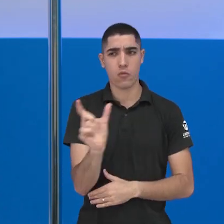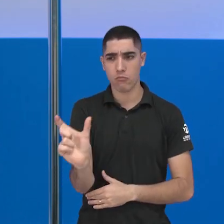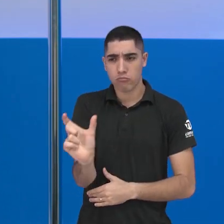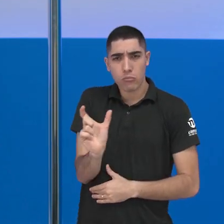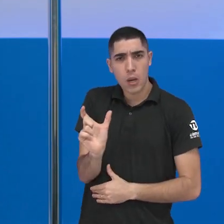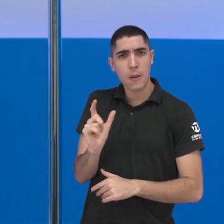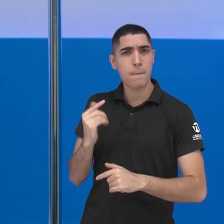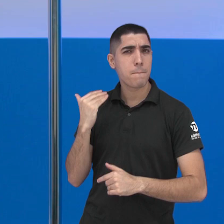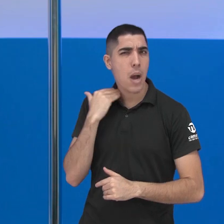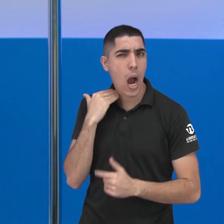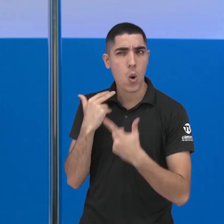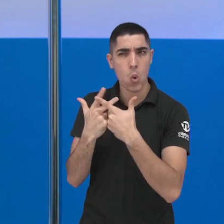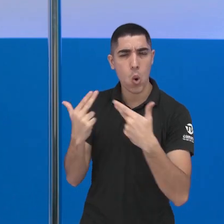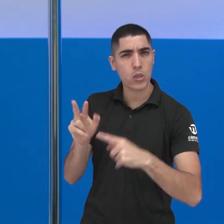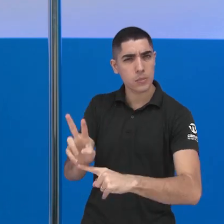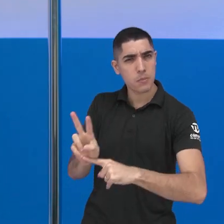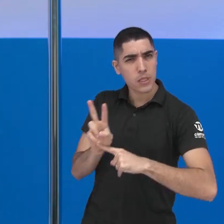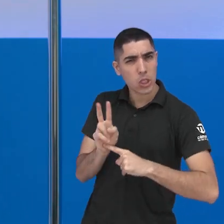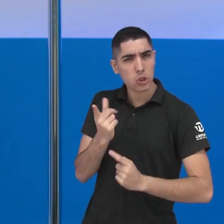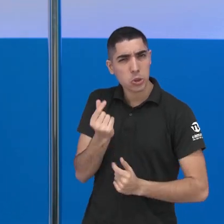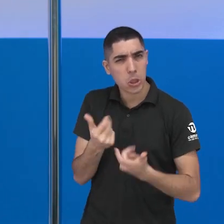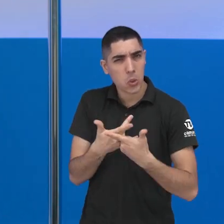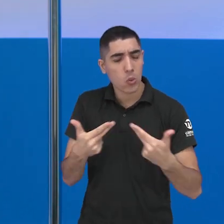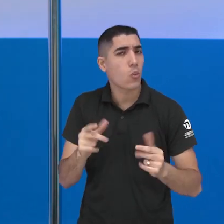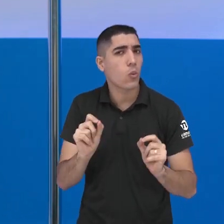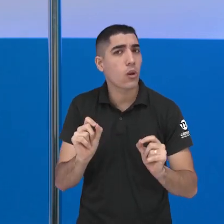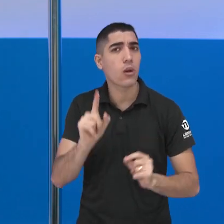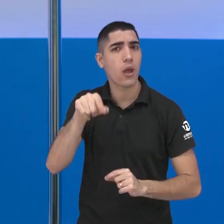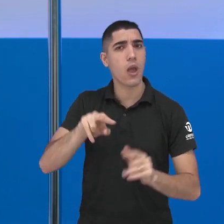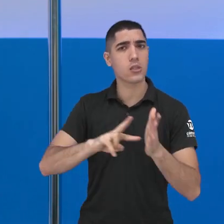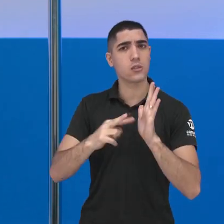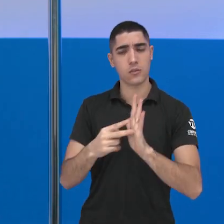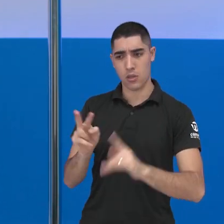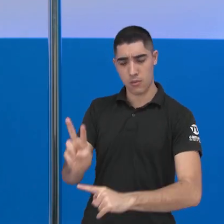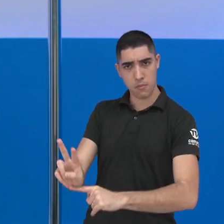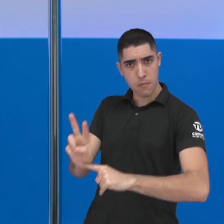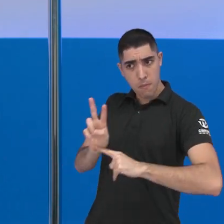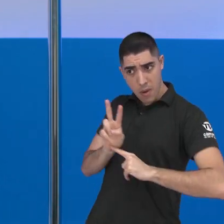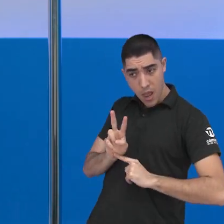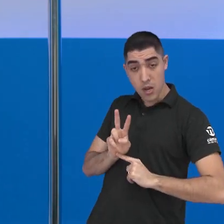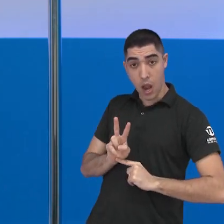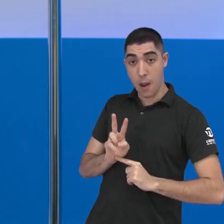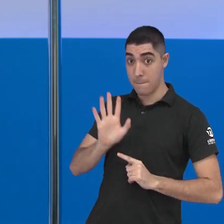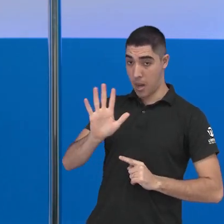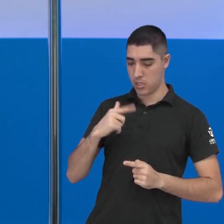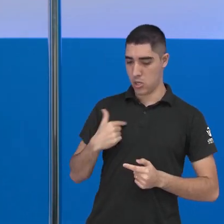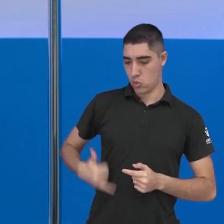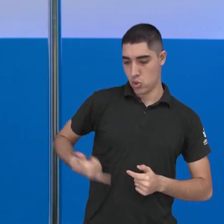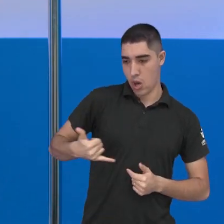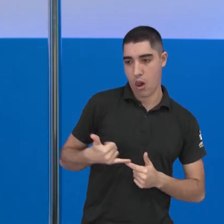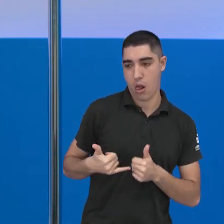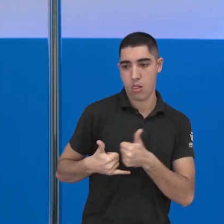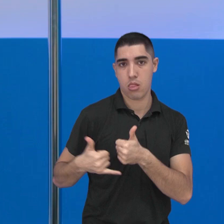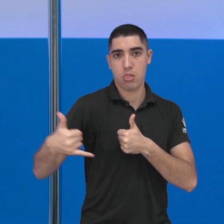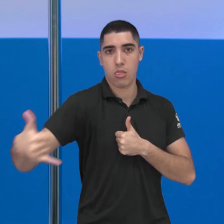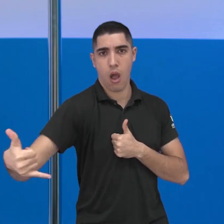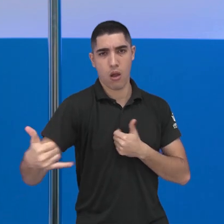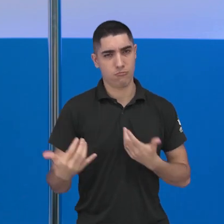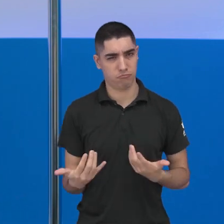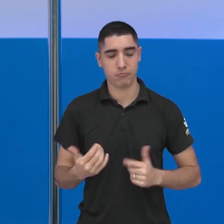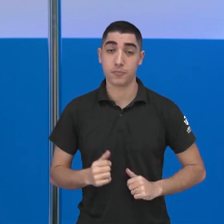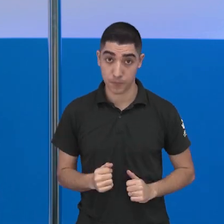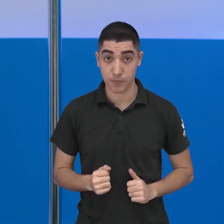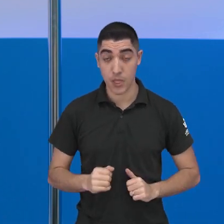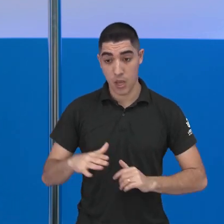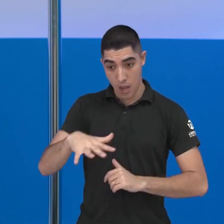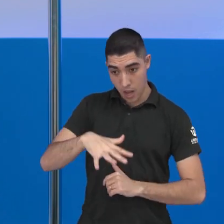despertado preocupação de órgãos de defesa do consumidor. É o empréstimo que pede o celular como garantia. Mercado